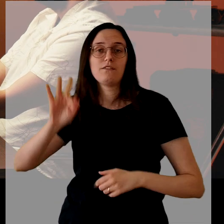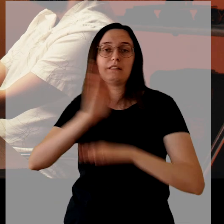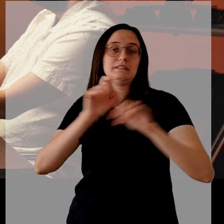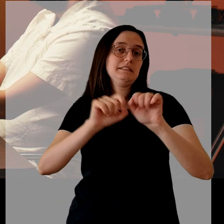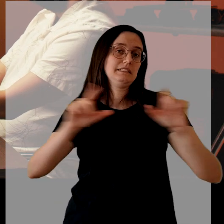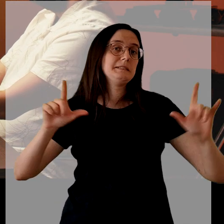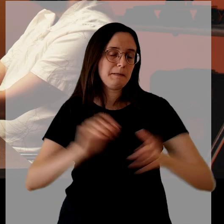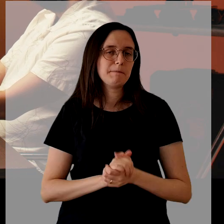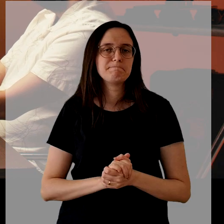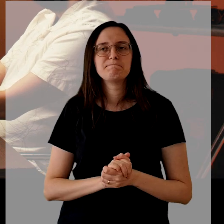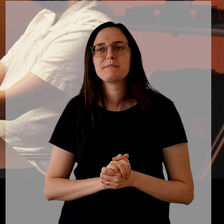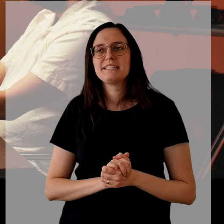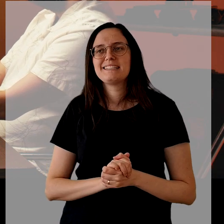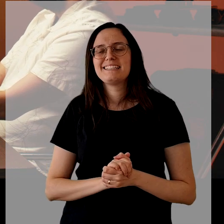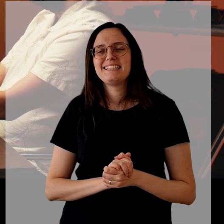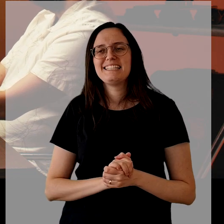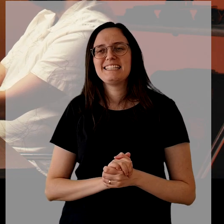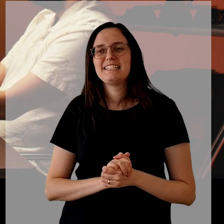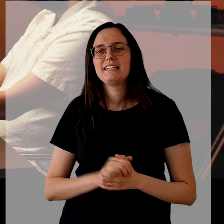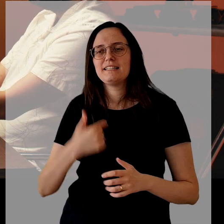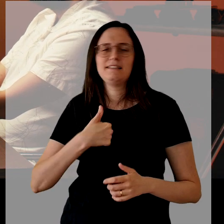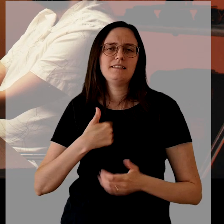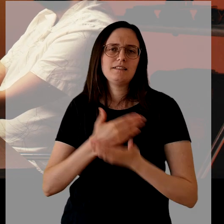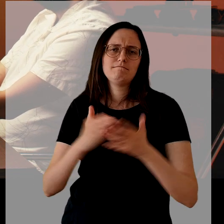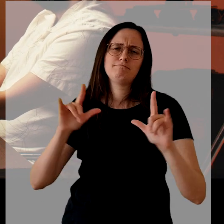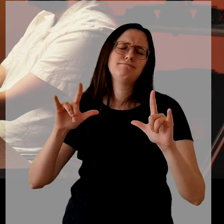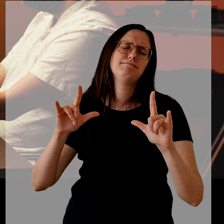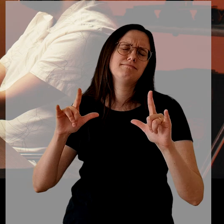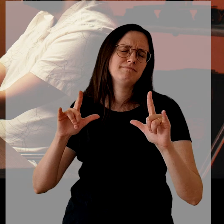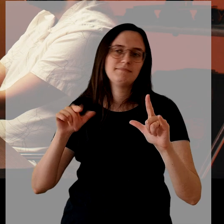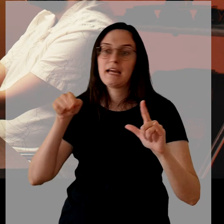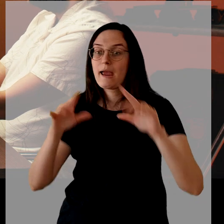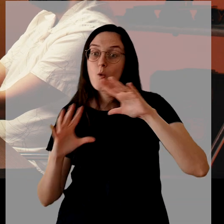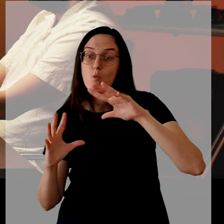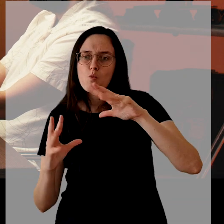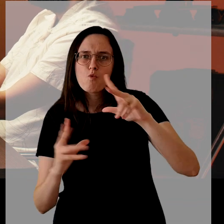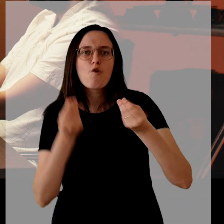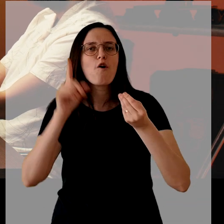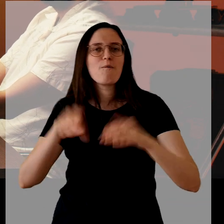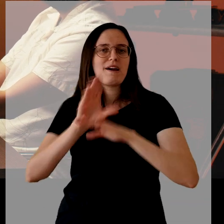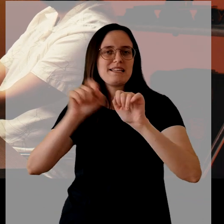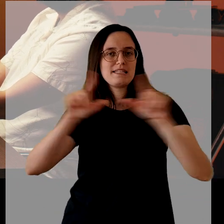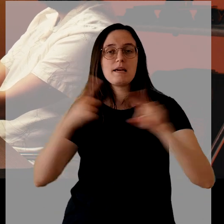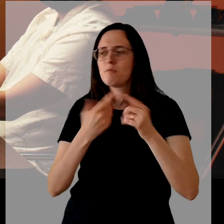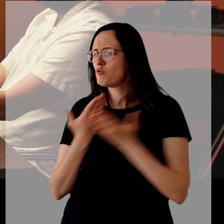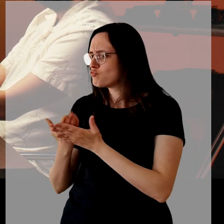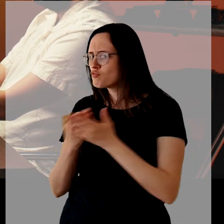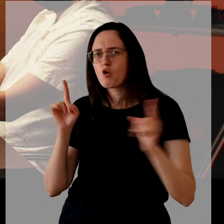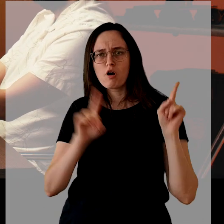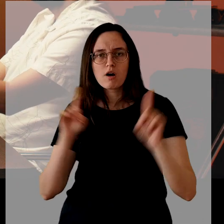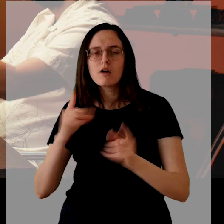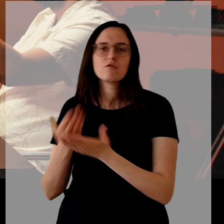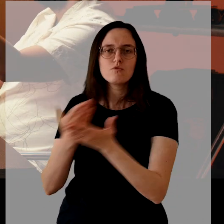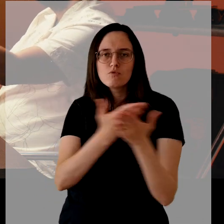cinema. E aí eu me apaixonei, assim, por aquele mundo do cinema, porque meus colegas estudavam cinema.